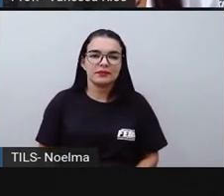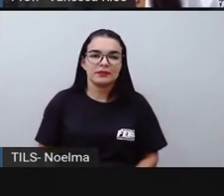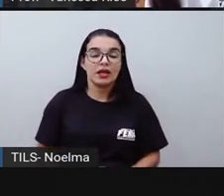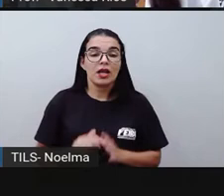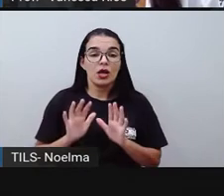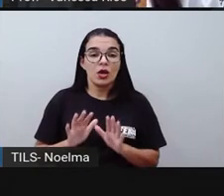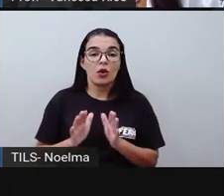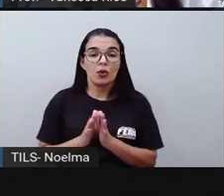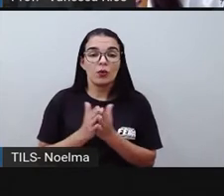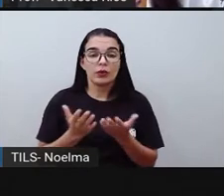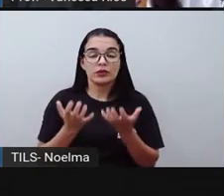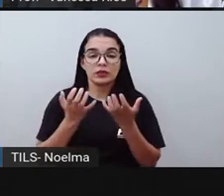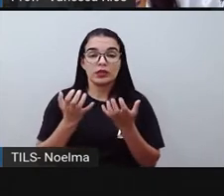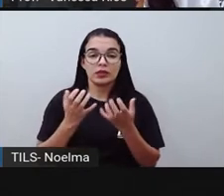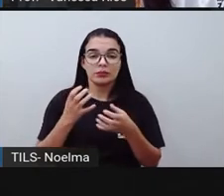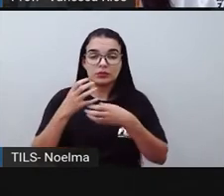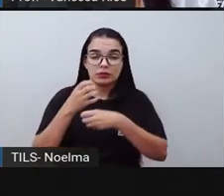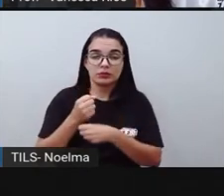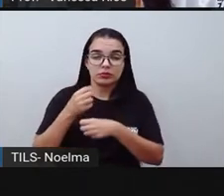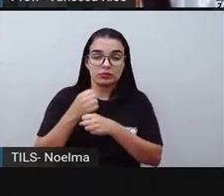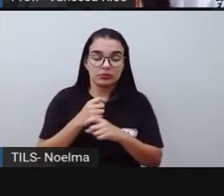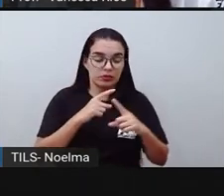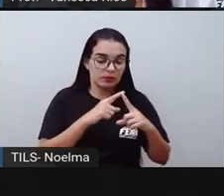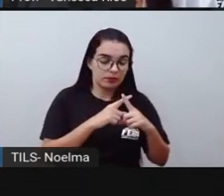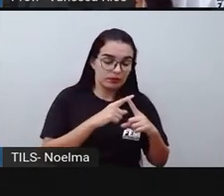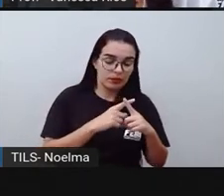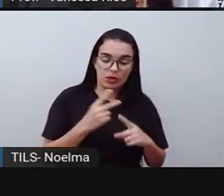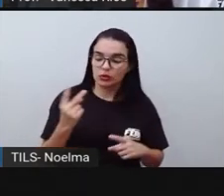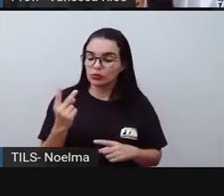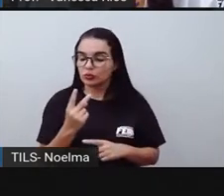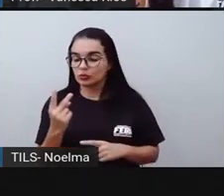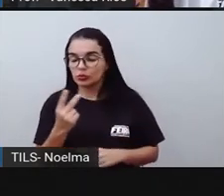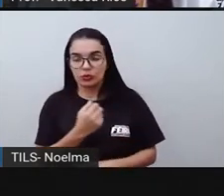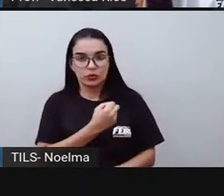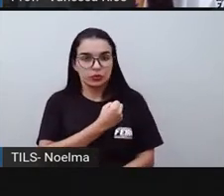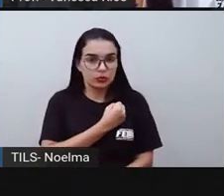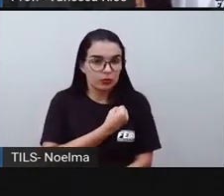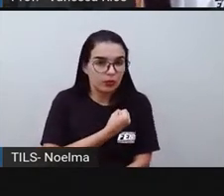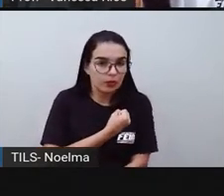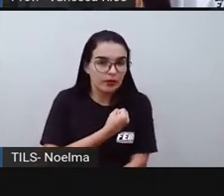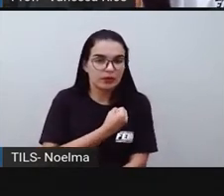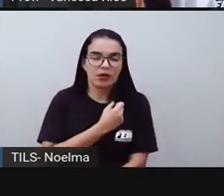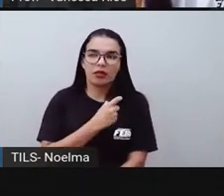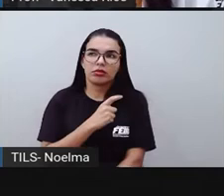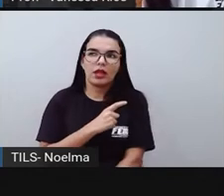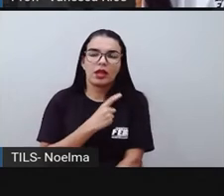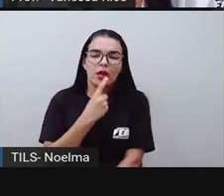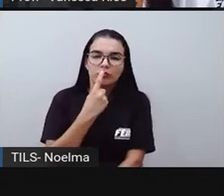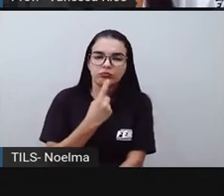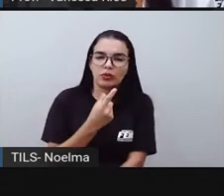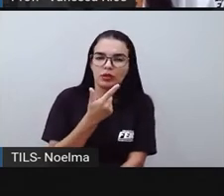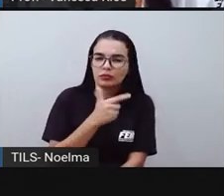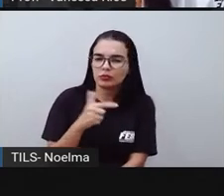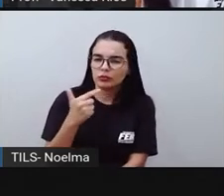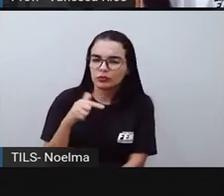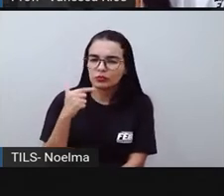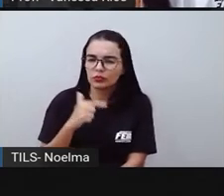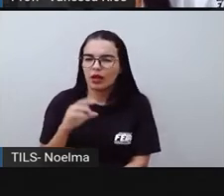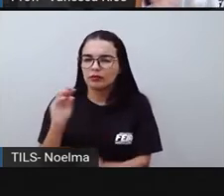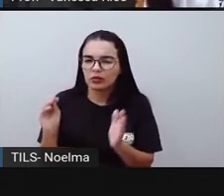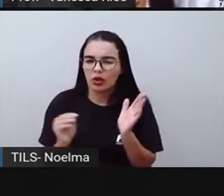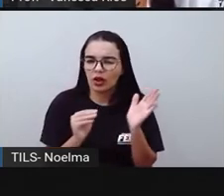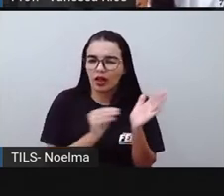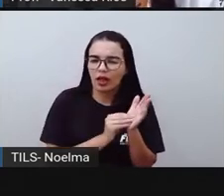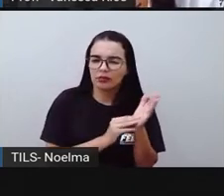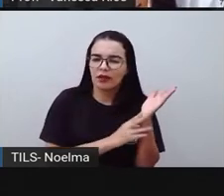Mas quando queremos calcular a multiplicação entre dois números e pelo menos um deles não está na tabuada, ou seja,